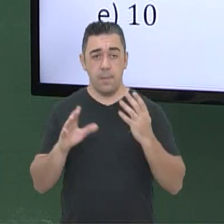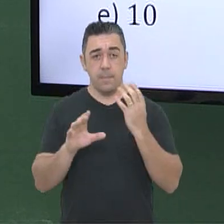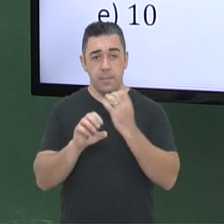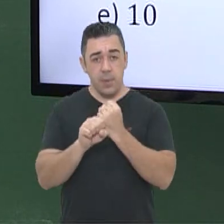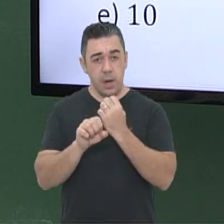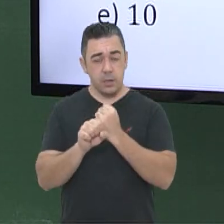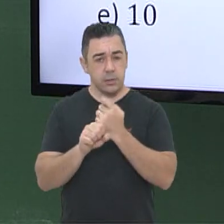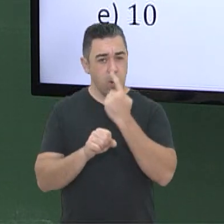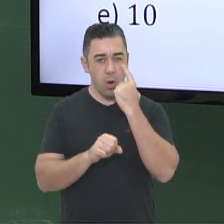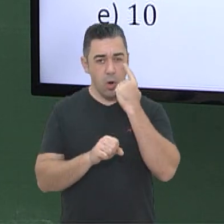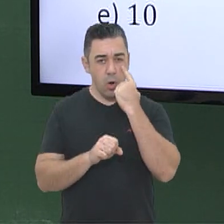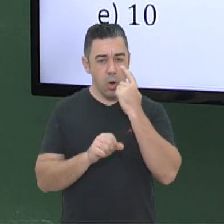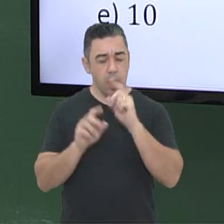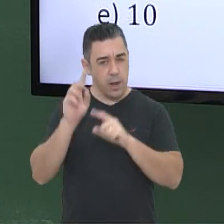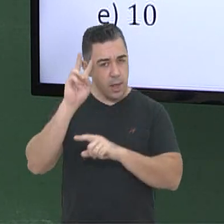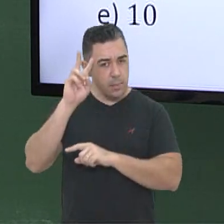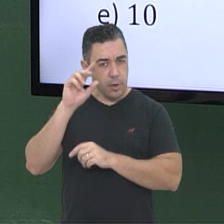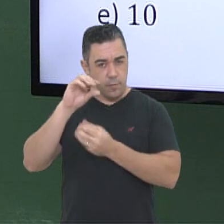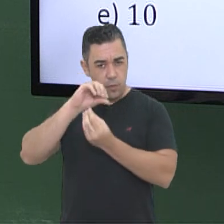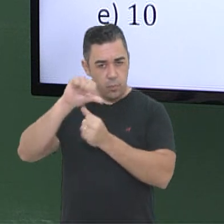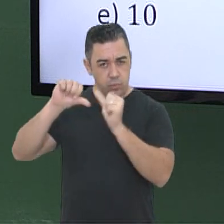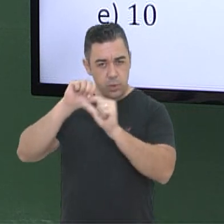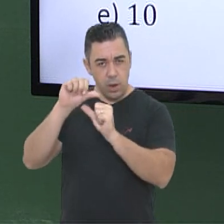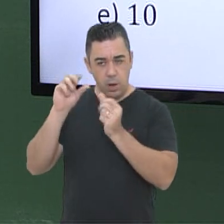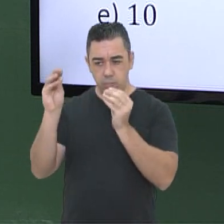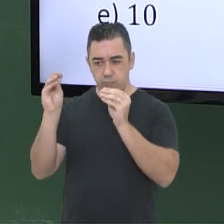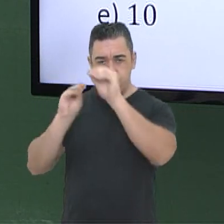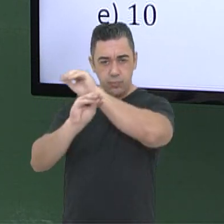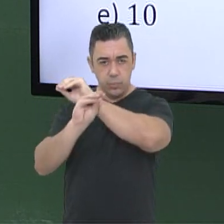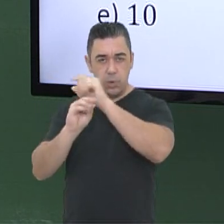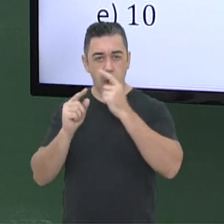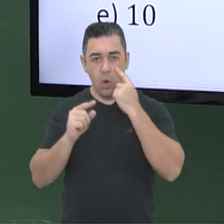mais. Então, aqui eu vou fazer aquela inversão que eu falei para vocês, ó.